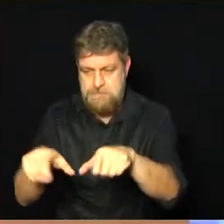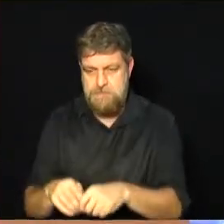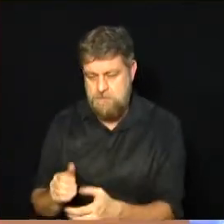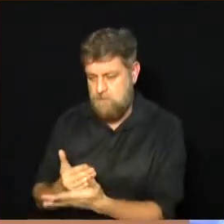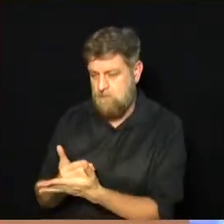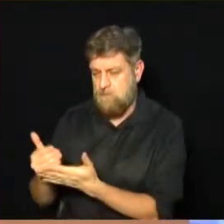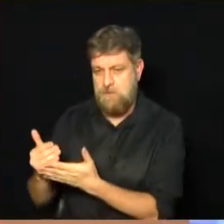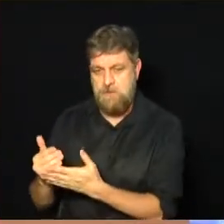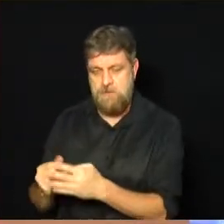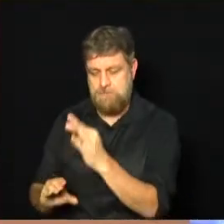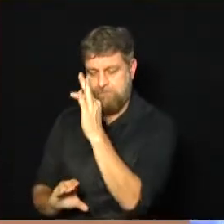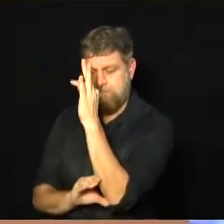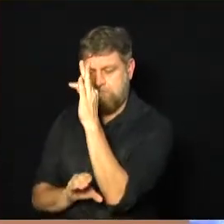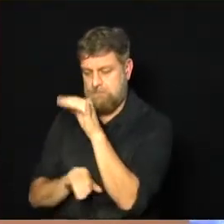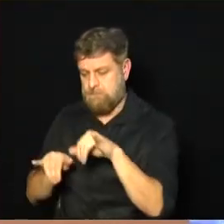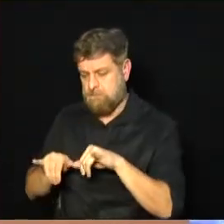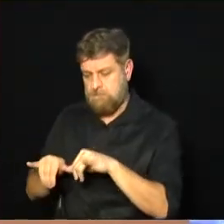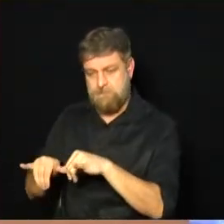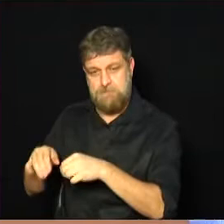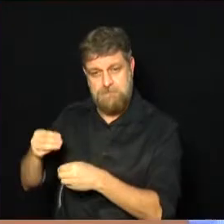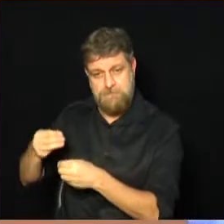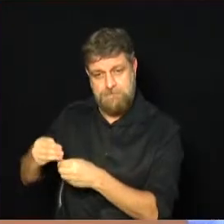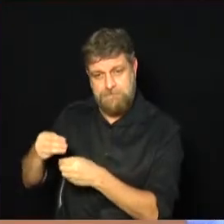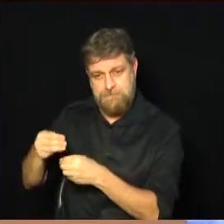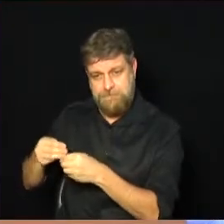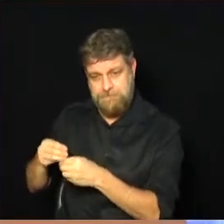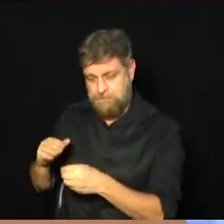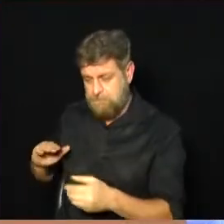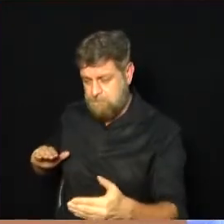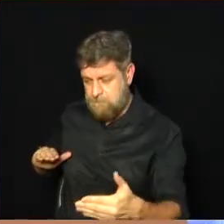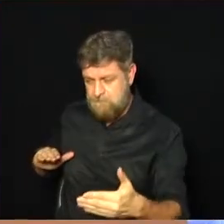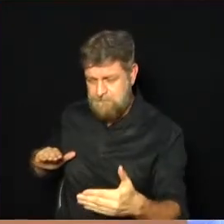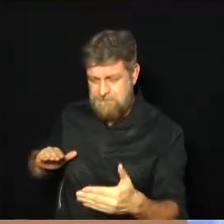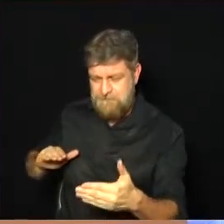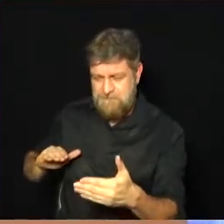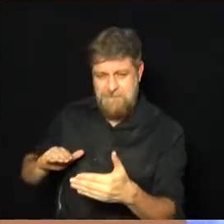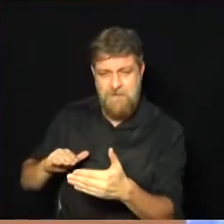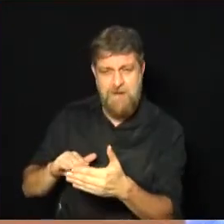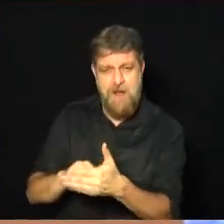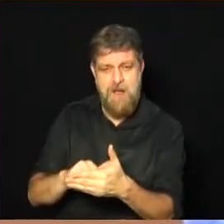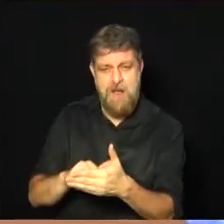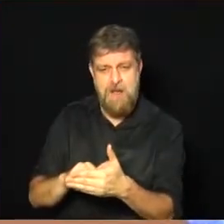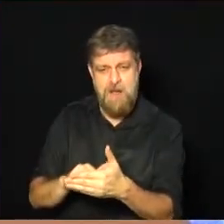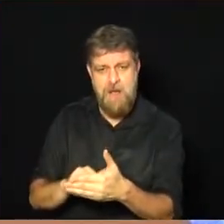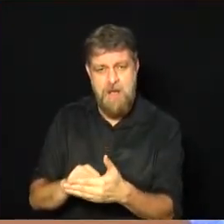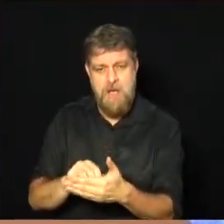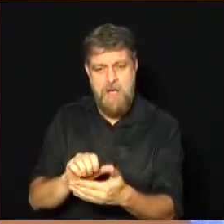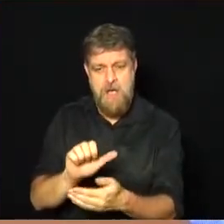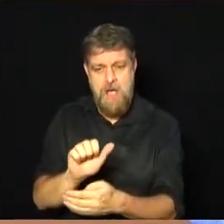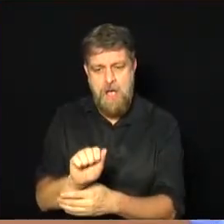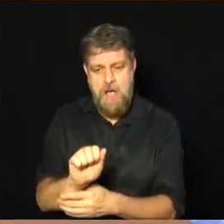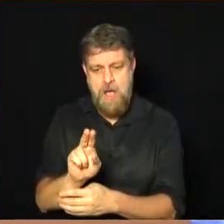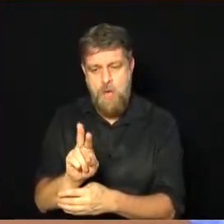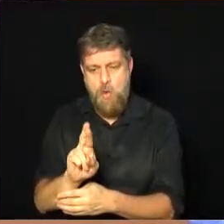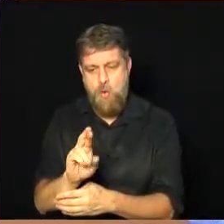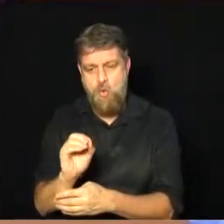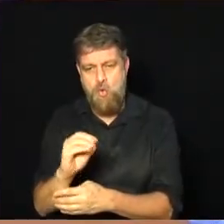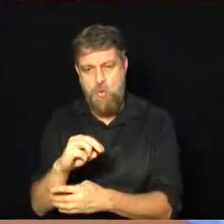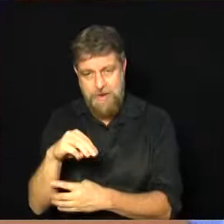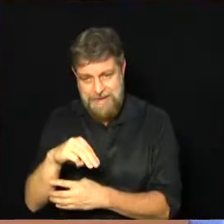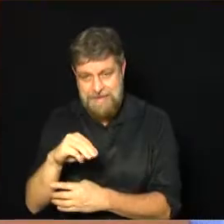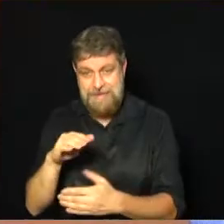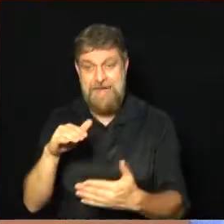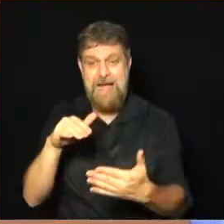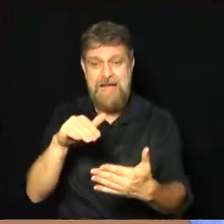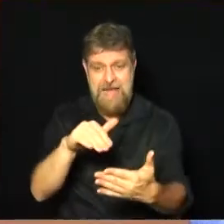Terminal Mercado, né? E vai até a Vila Araucânia, continua no corredor perimetral e vai até